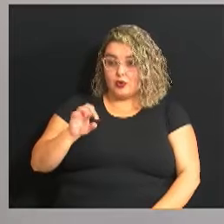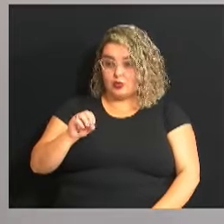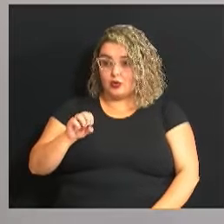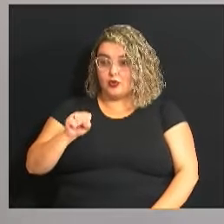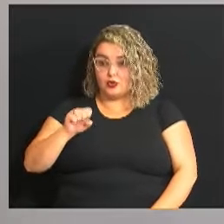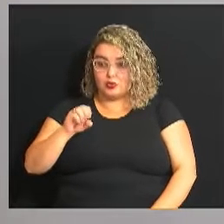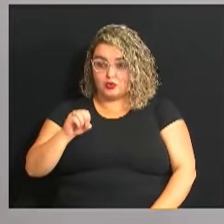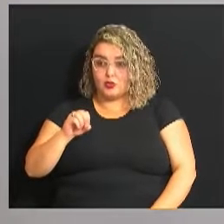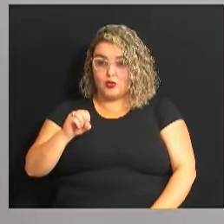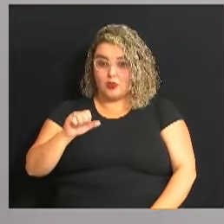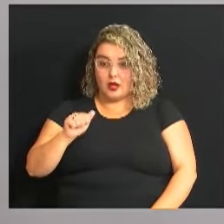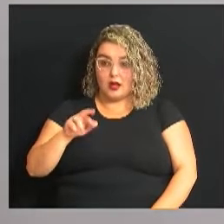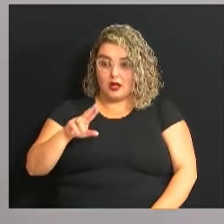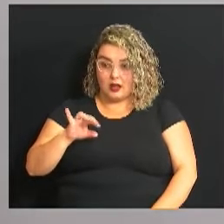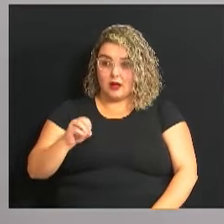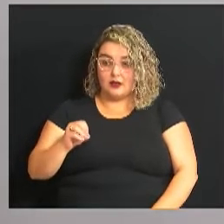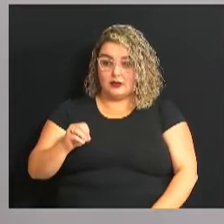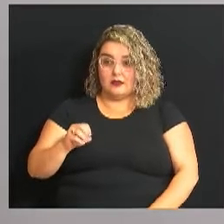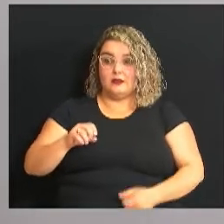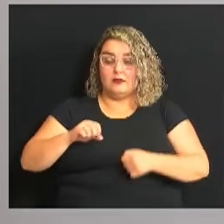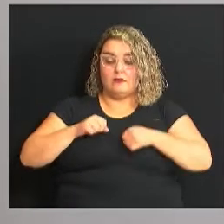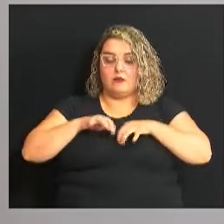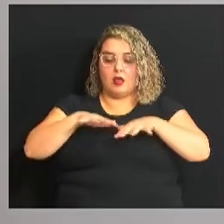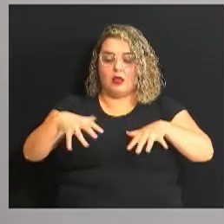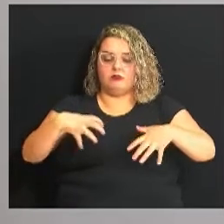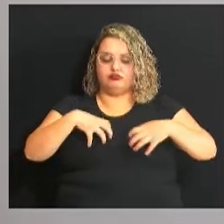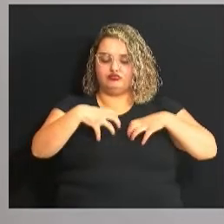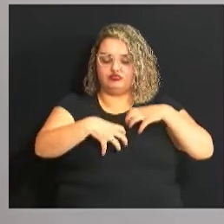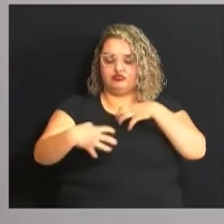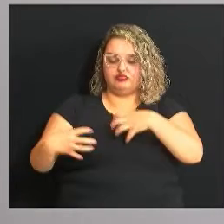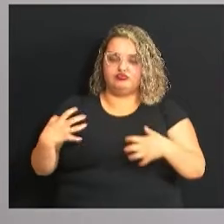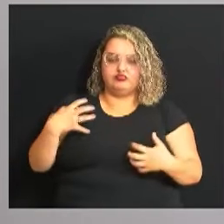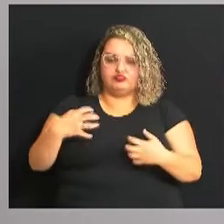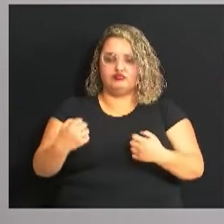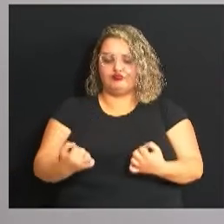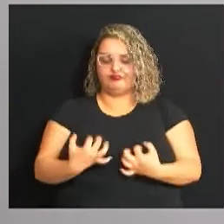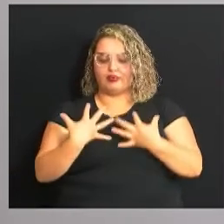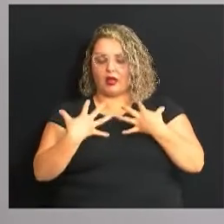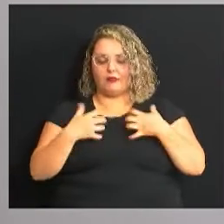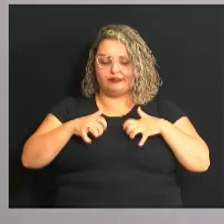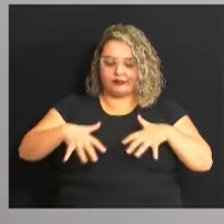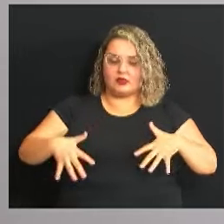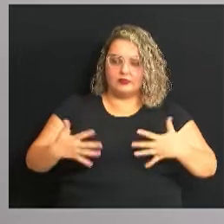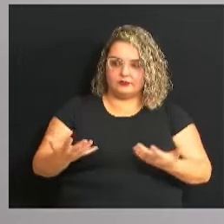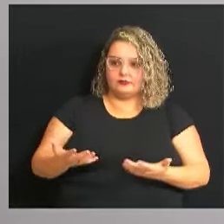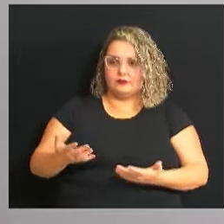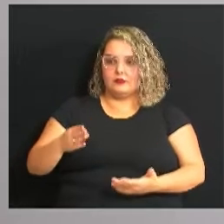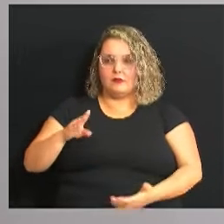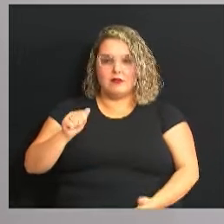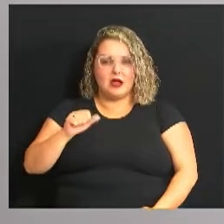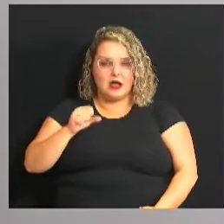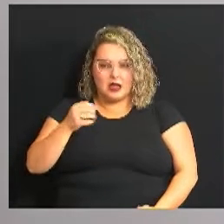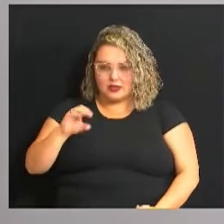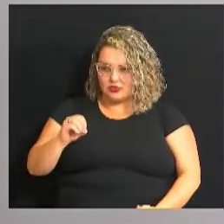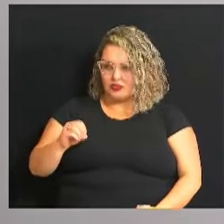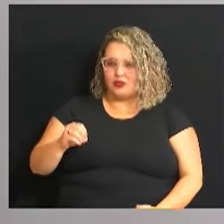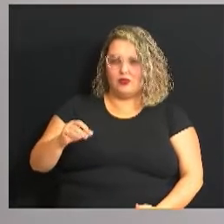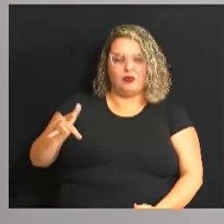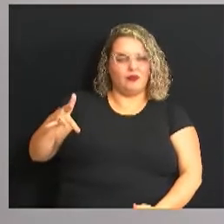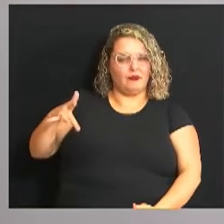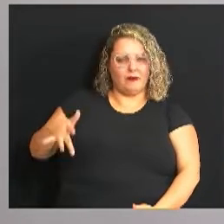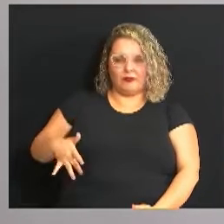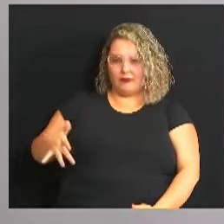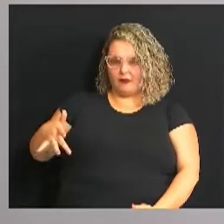uma capacidade de infectar vários tecidos no organismo, né? Então, baço, fígado, a gente tem